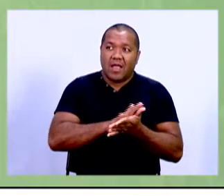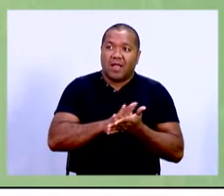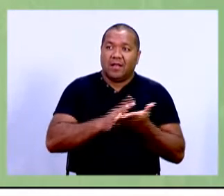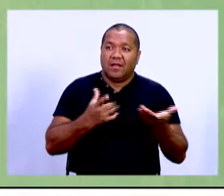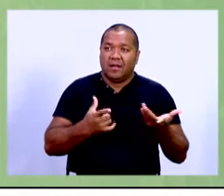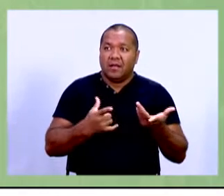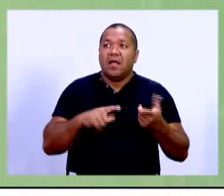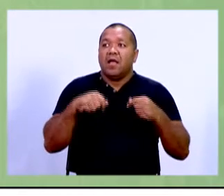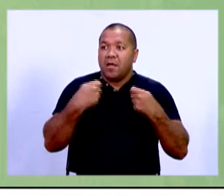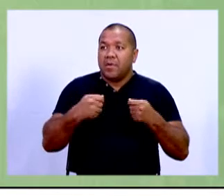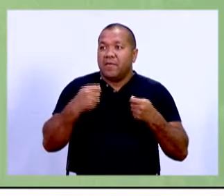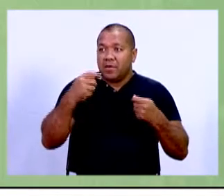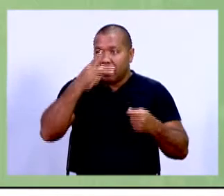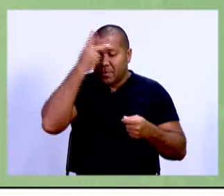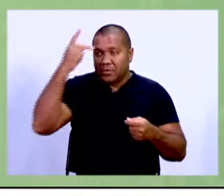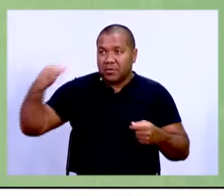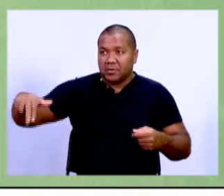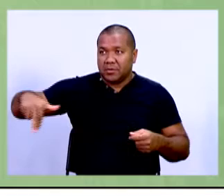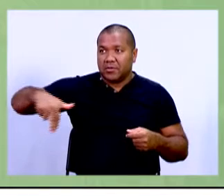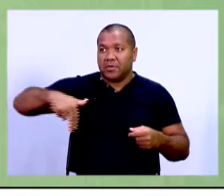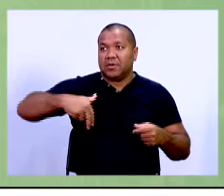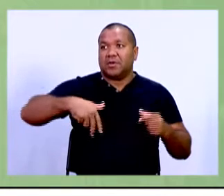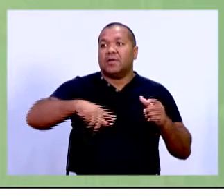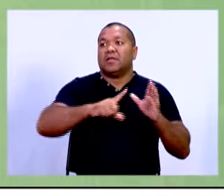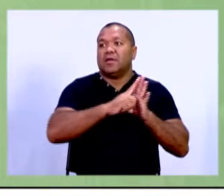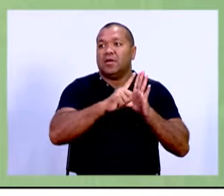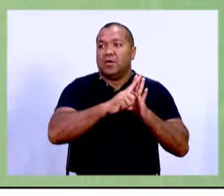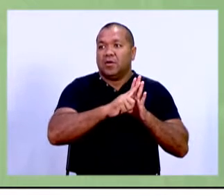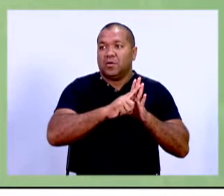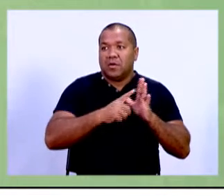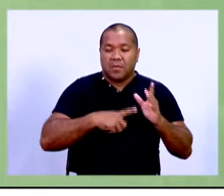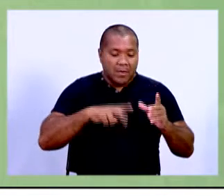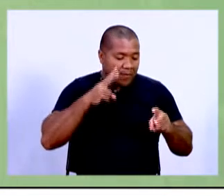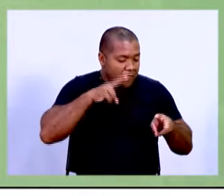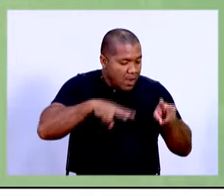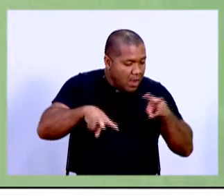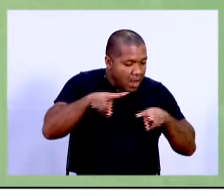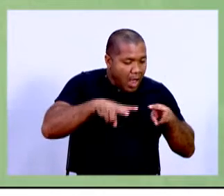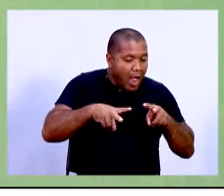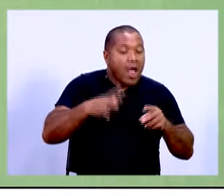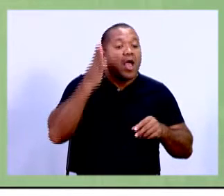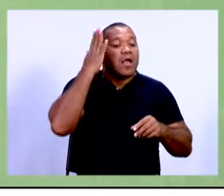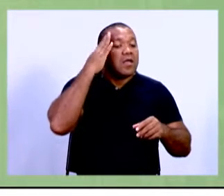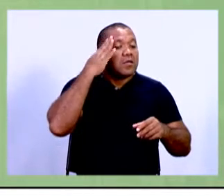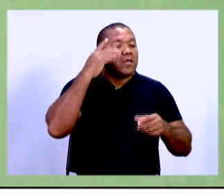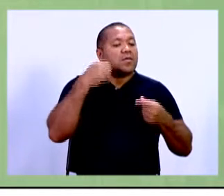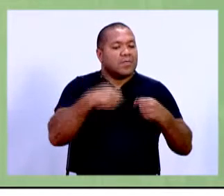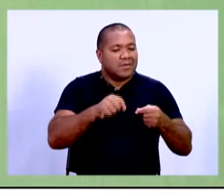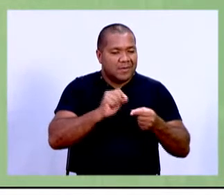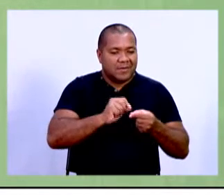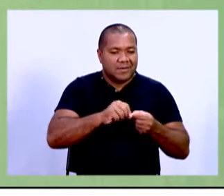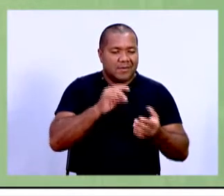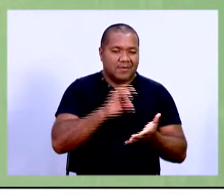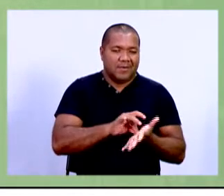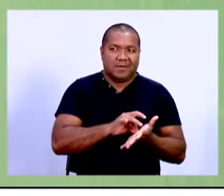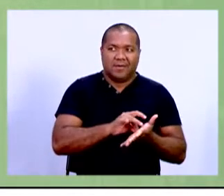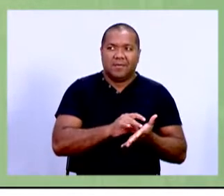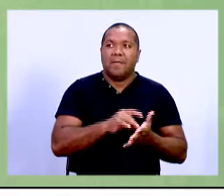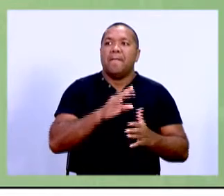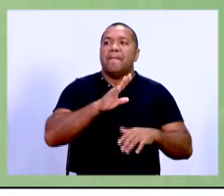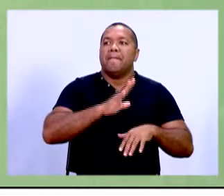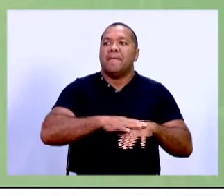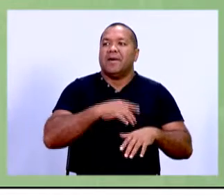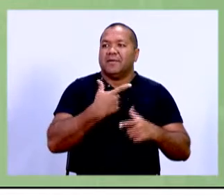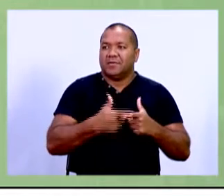cliente venha até a loja com o equipamento, pois assim eu sei o que realmente deve ser feito. Mais um problema